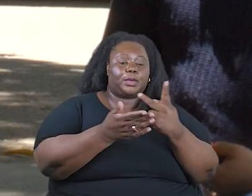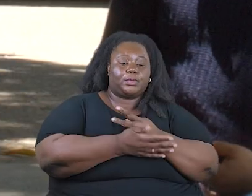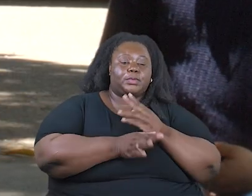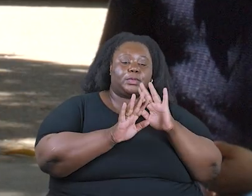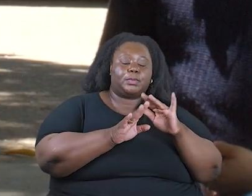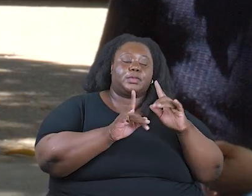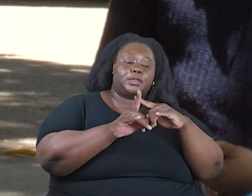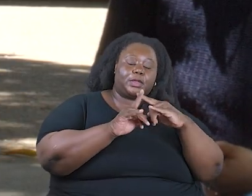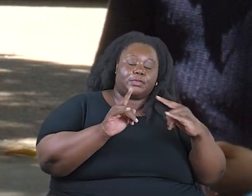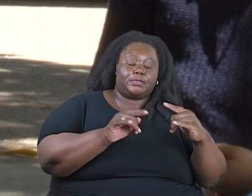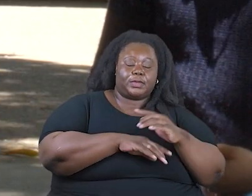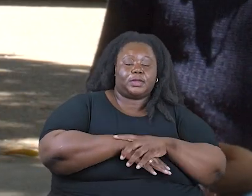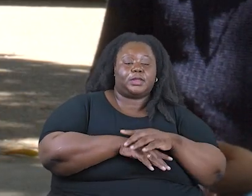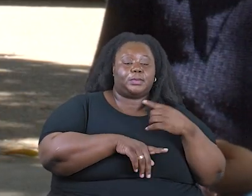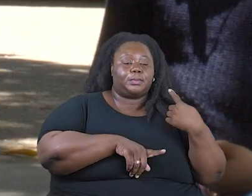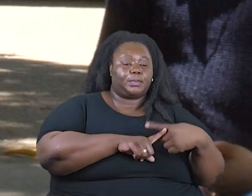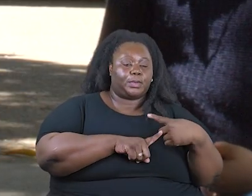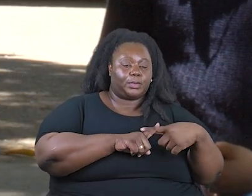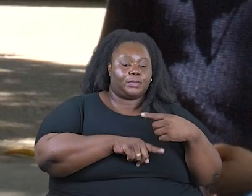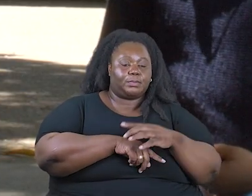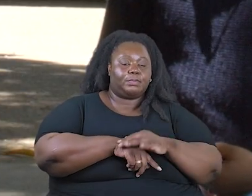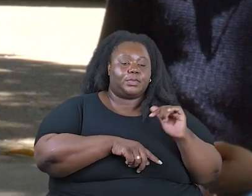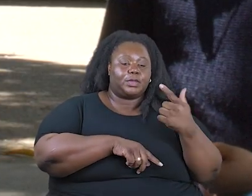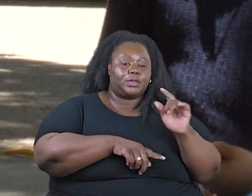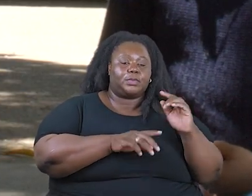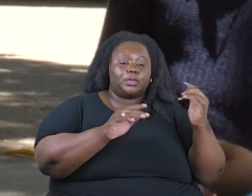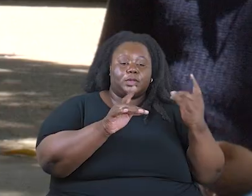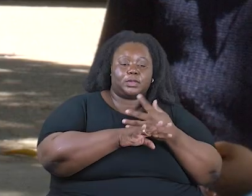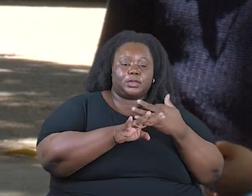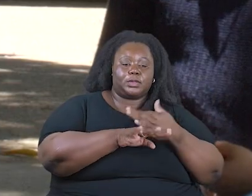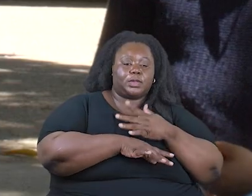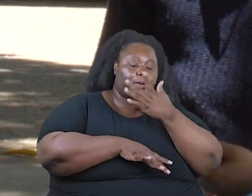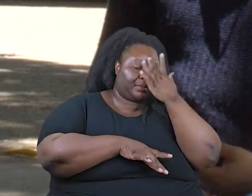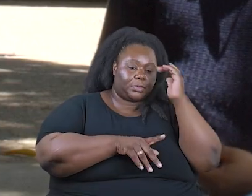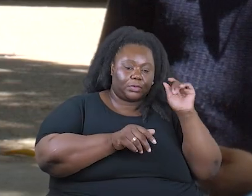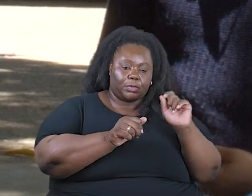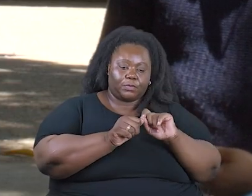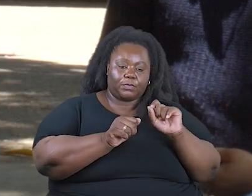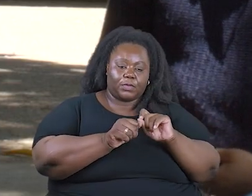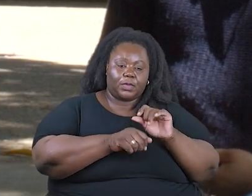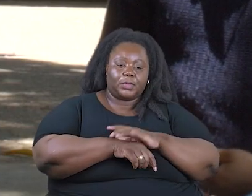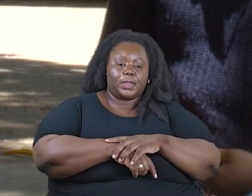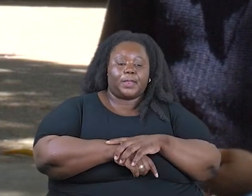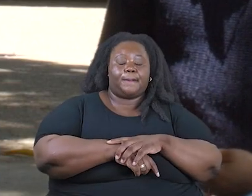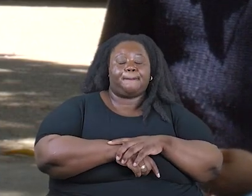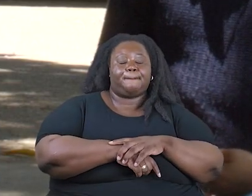em relação às feiras, porque em outras cidades o pessoal faz